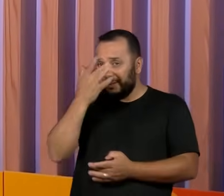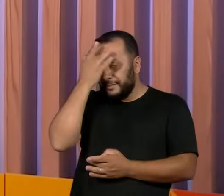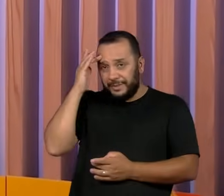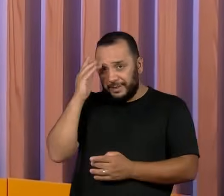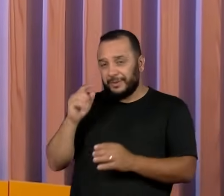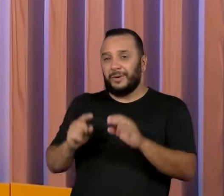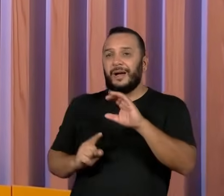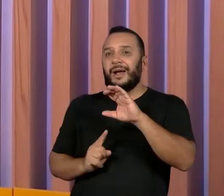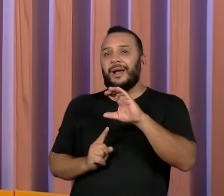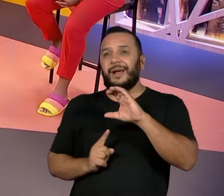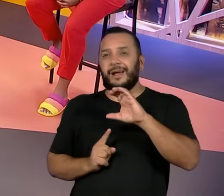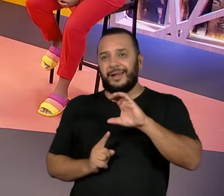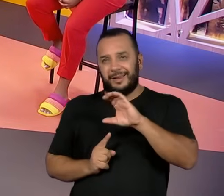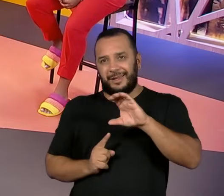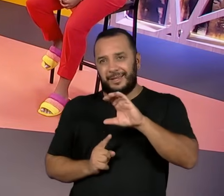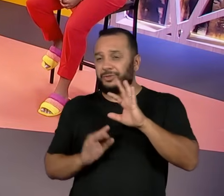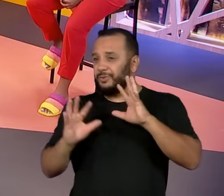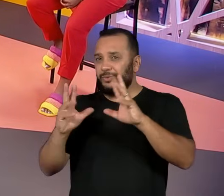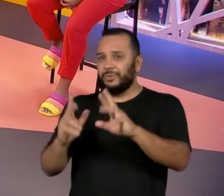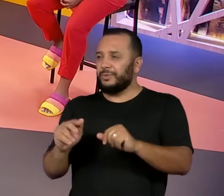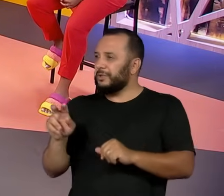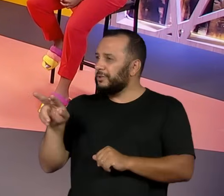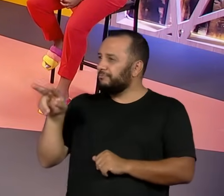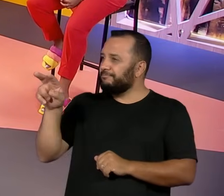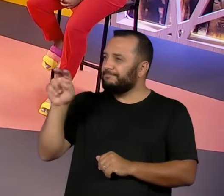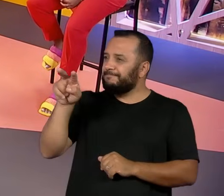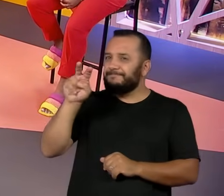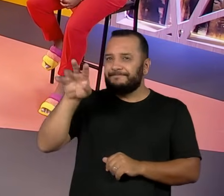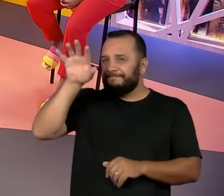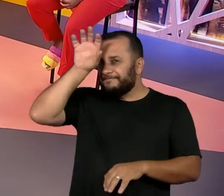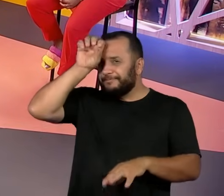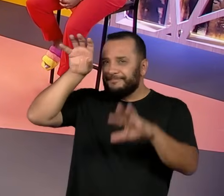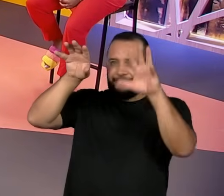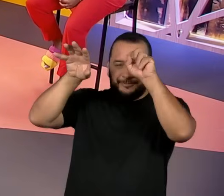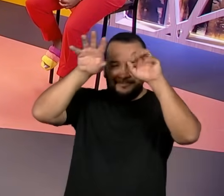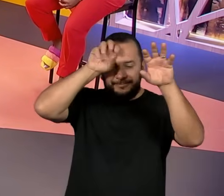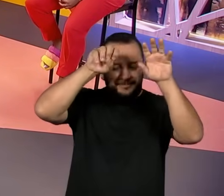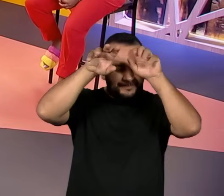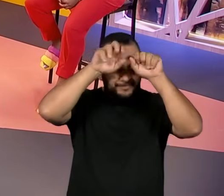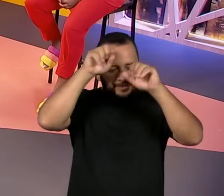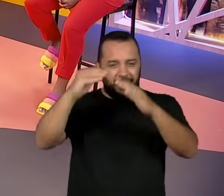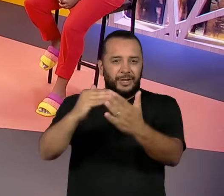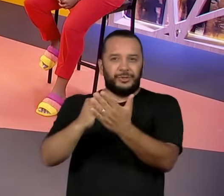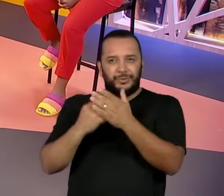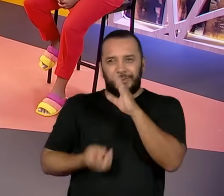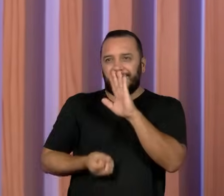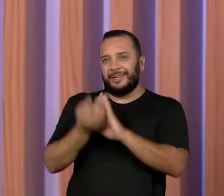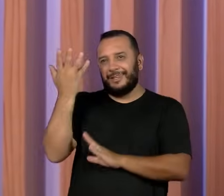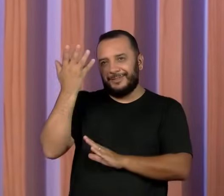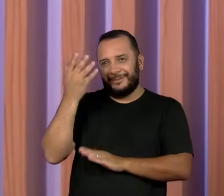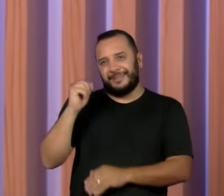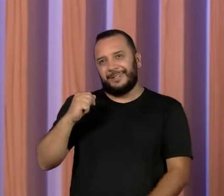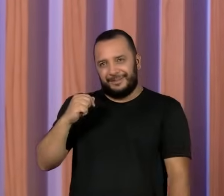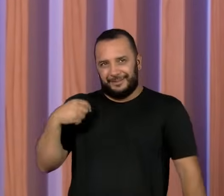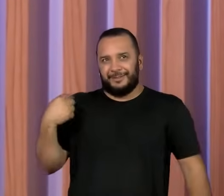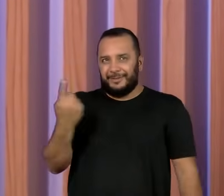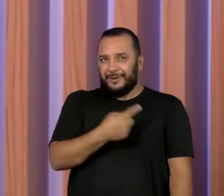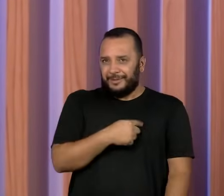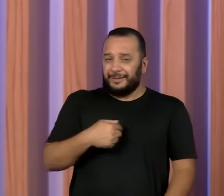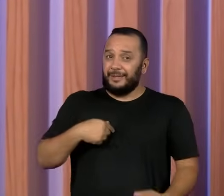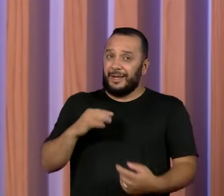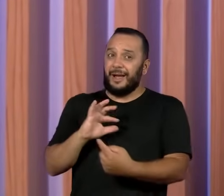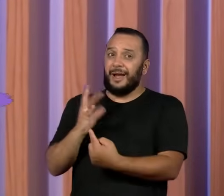vida é repertório, né? Tudo que a gente observa interfere na nossa criatividade, no projetar. Então, a arte,